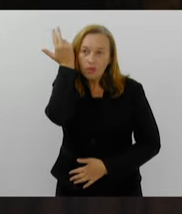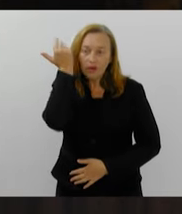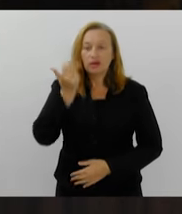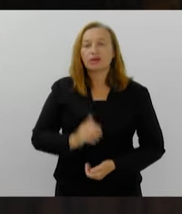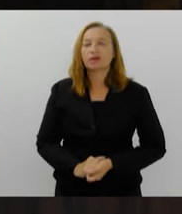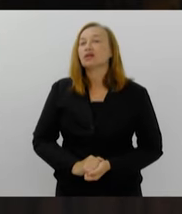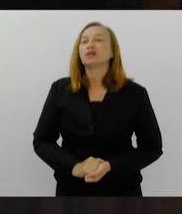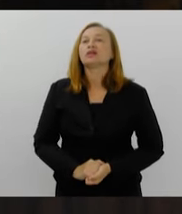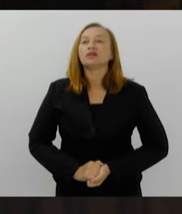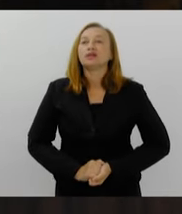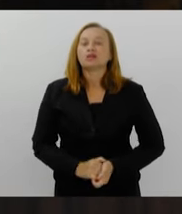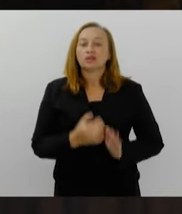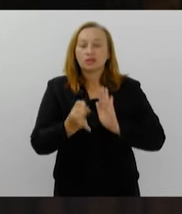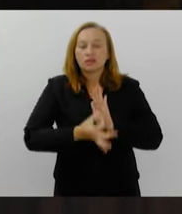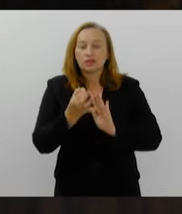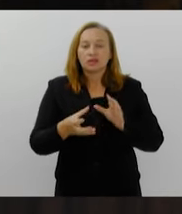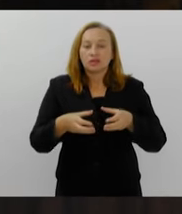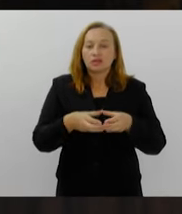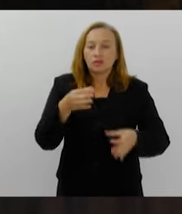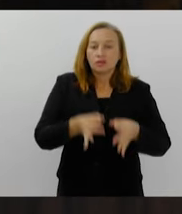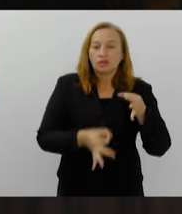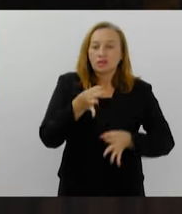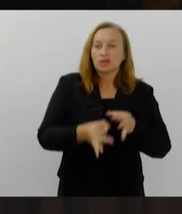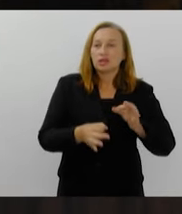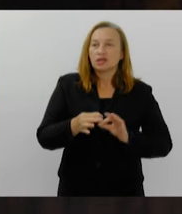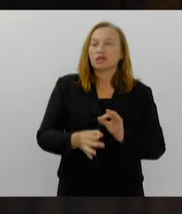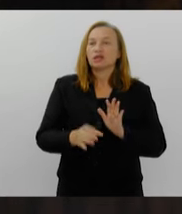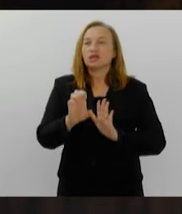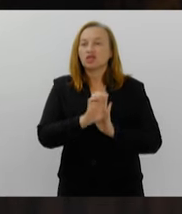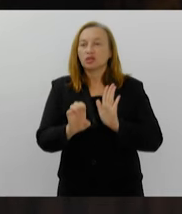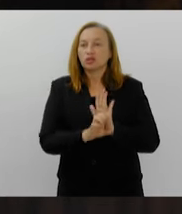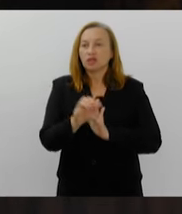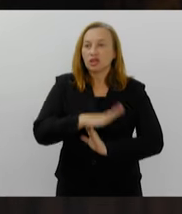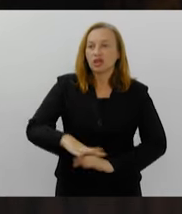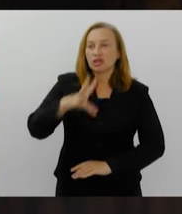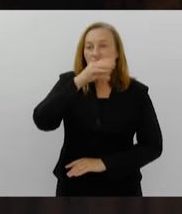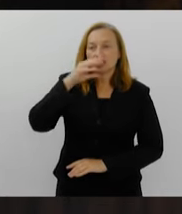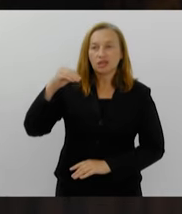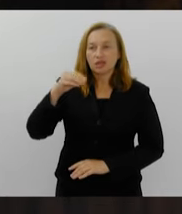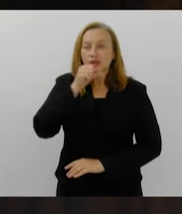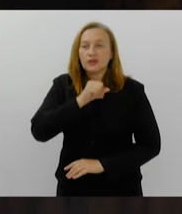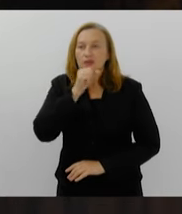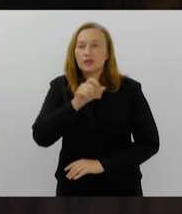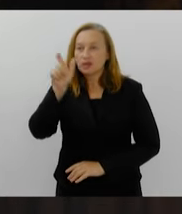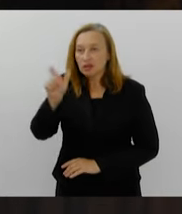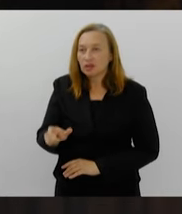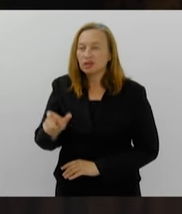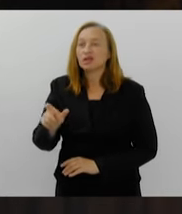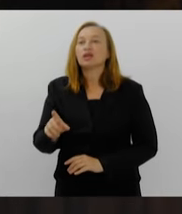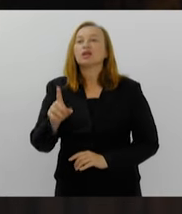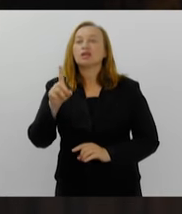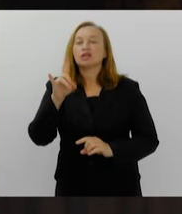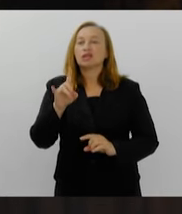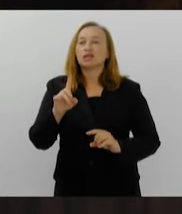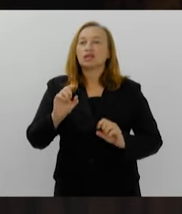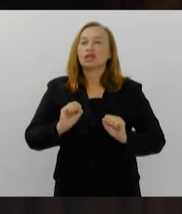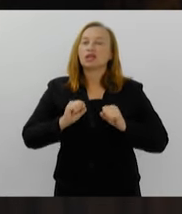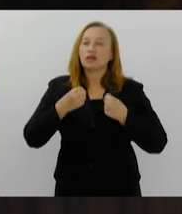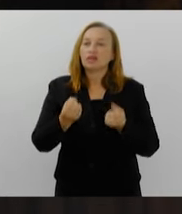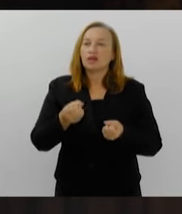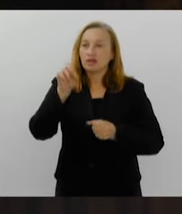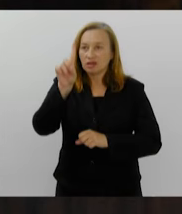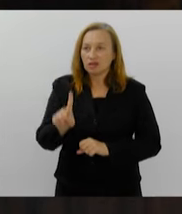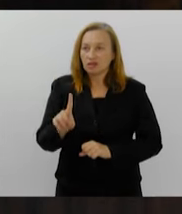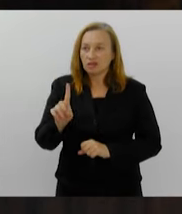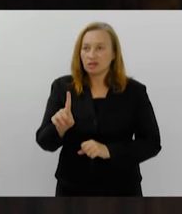Pendente de pareceres das comissões de Constituição e Justiça, assunto da criança, adolescente e da pessoa idosa, defesa dos direitos humanos e cidadania, orçamento,